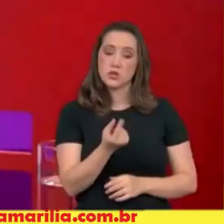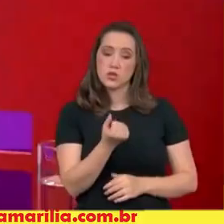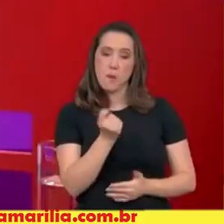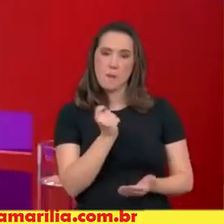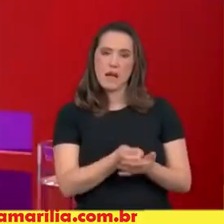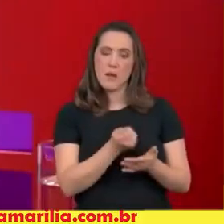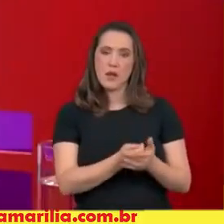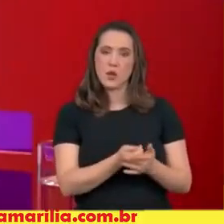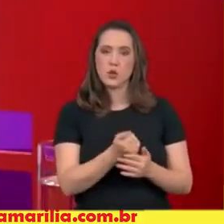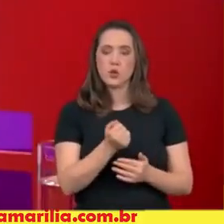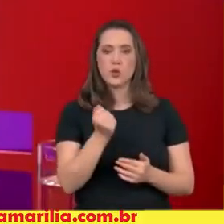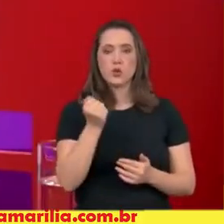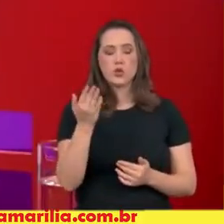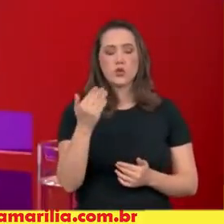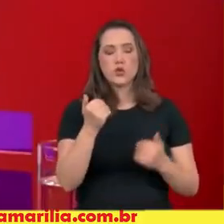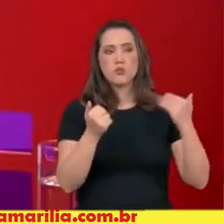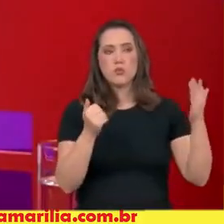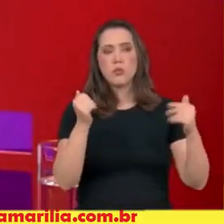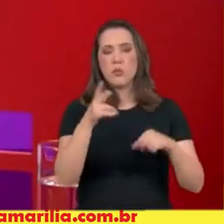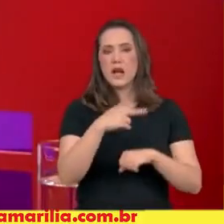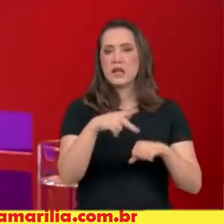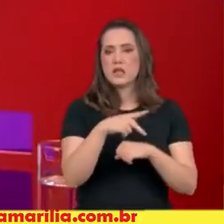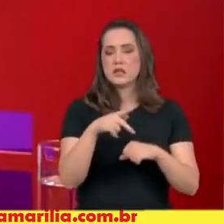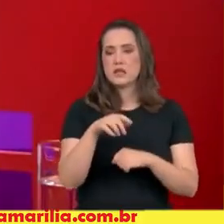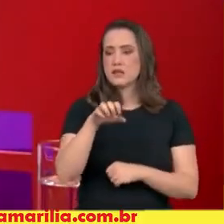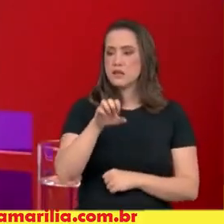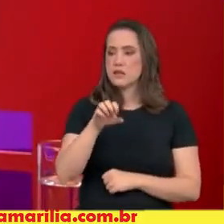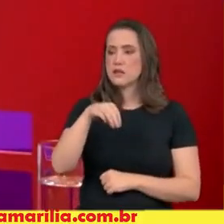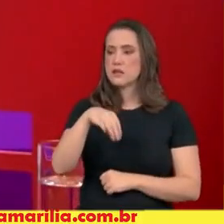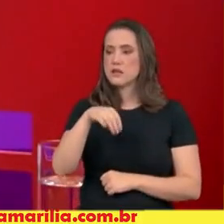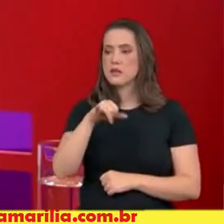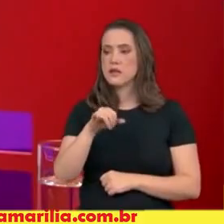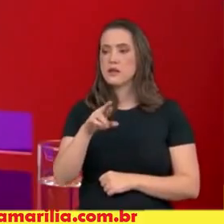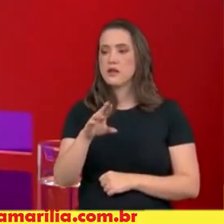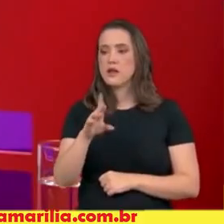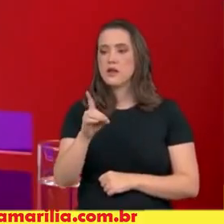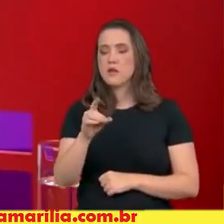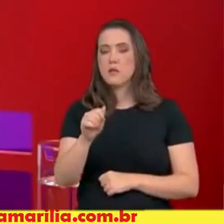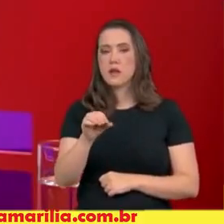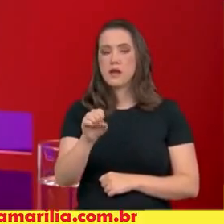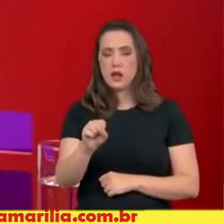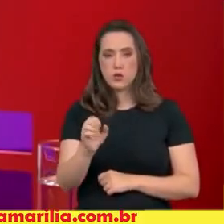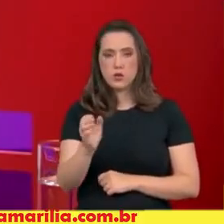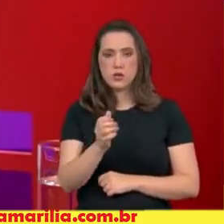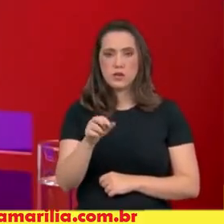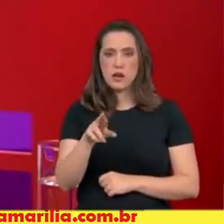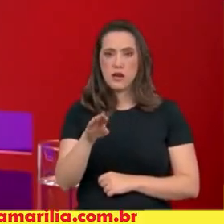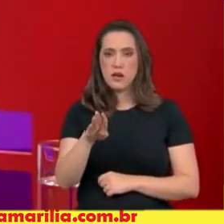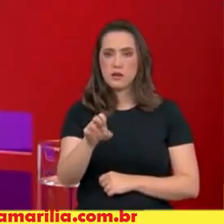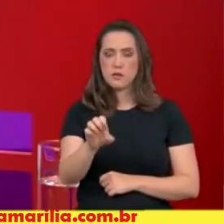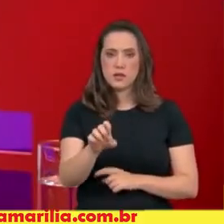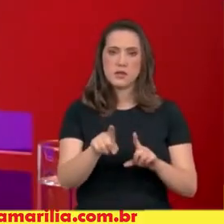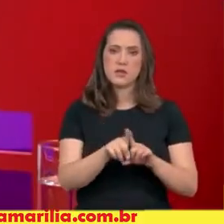exterior, dos Emirados Árabes, e organizou o golpe militar e que logo depois o governo dos Estados